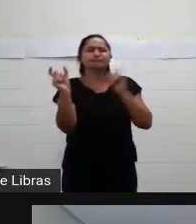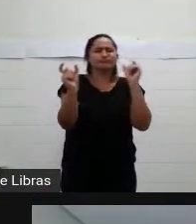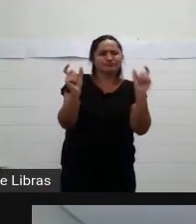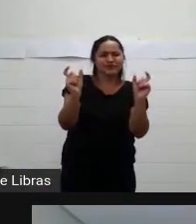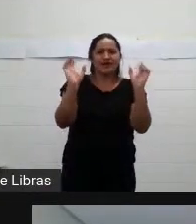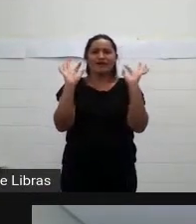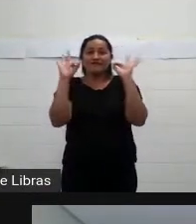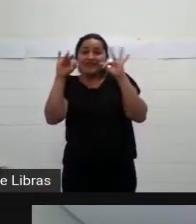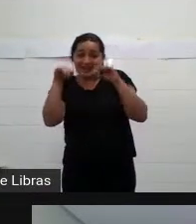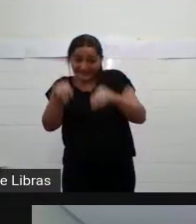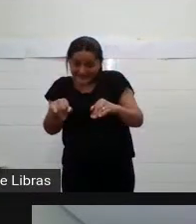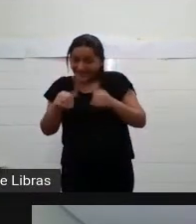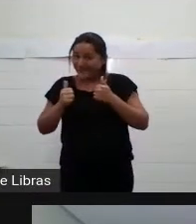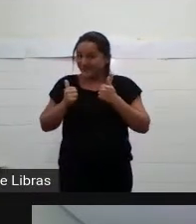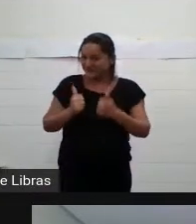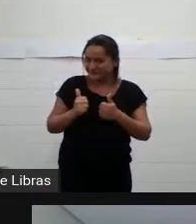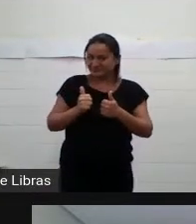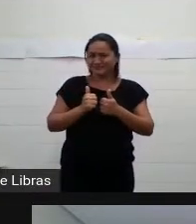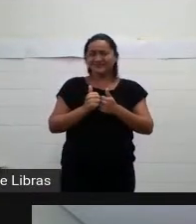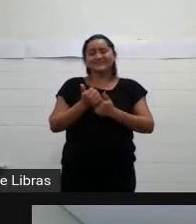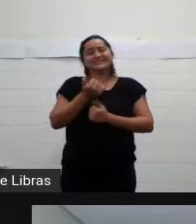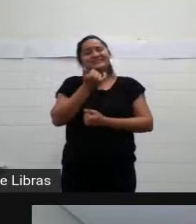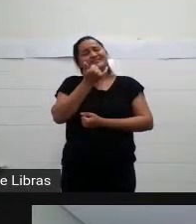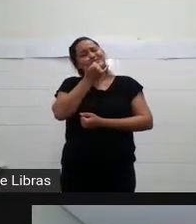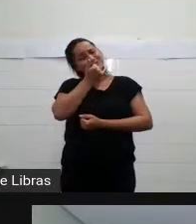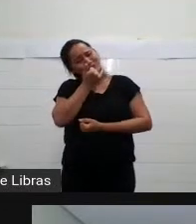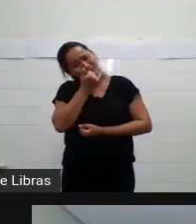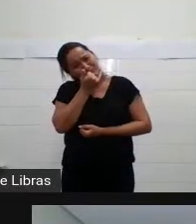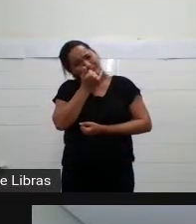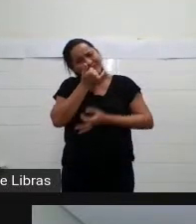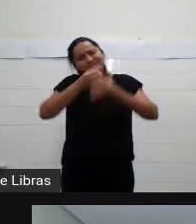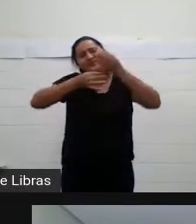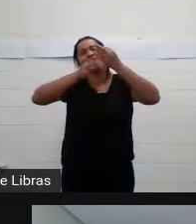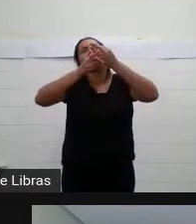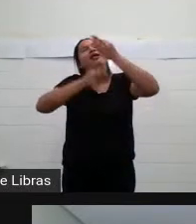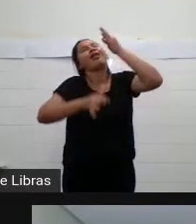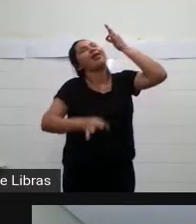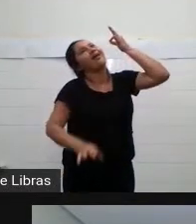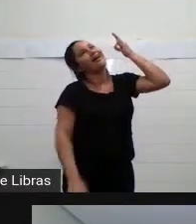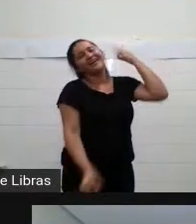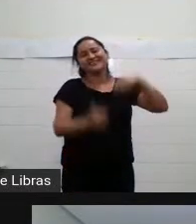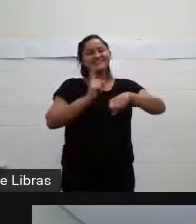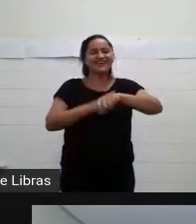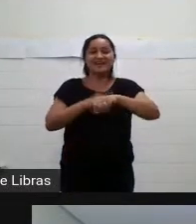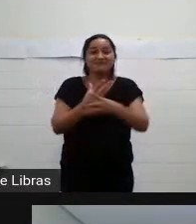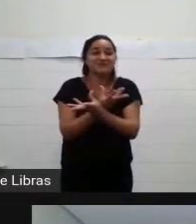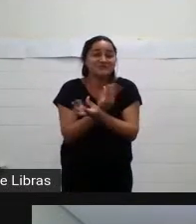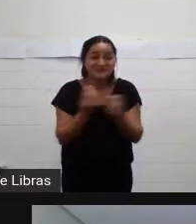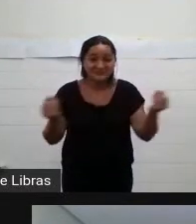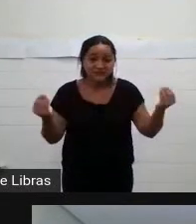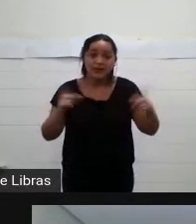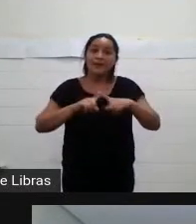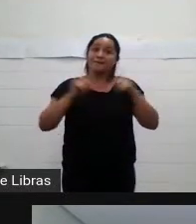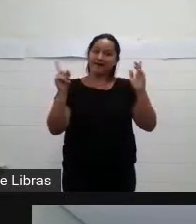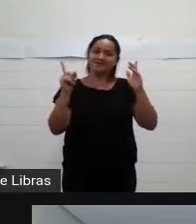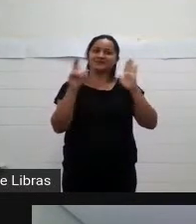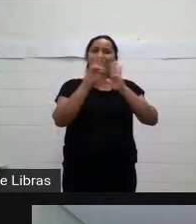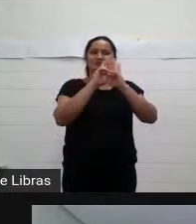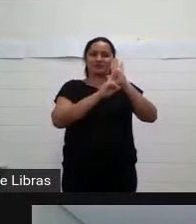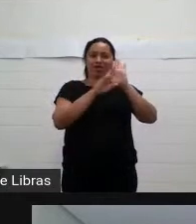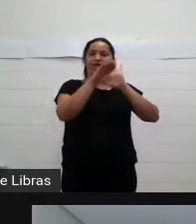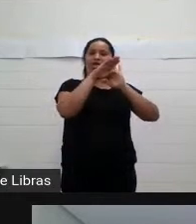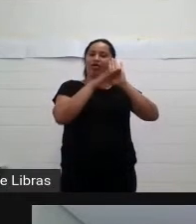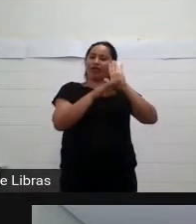considerações finais. Eu realmente lamento, a gente podia passar aqui mais tempo, mas a gente tem uma programação aí a seguir, tá